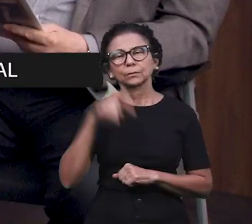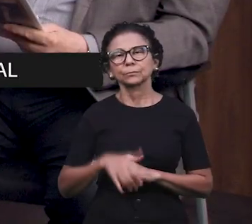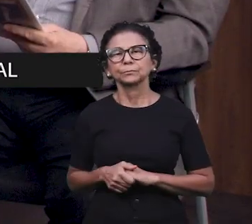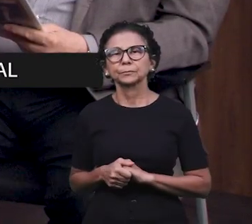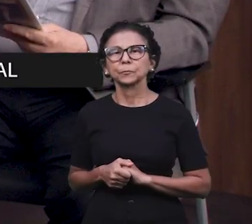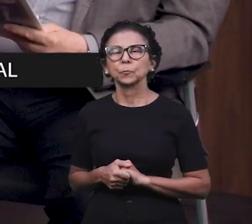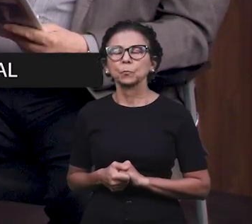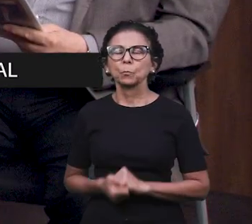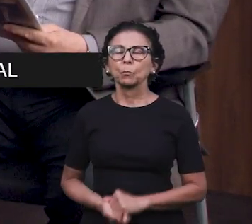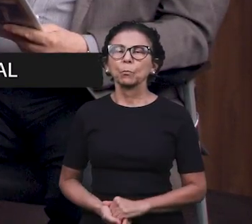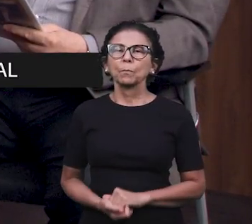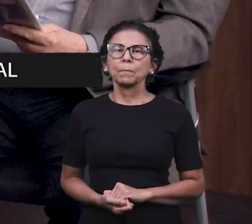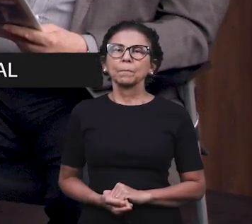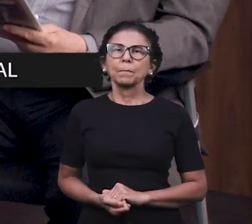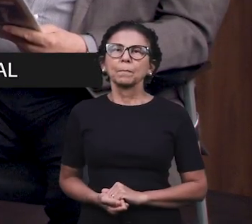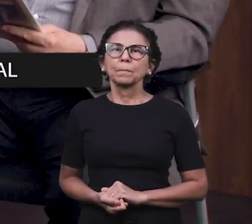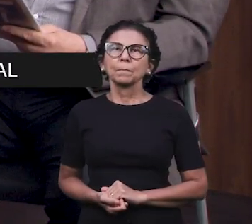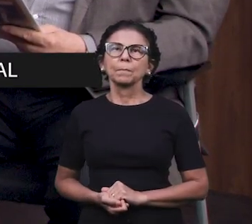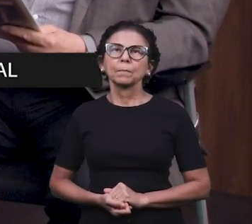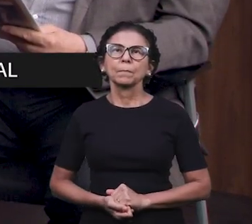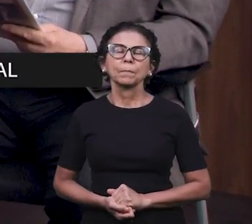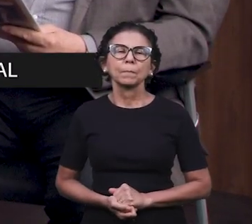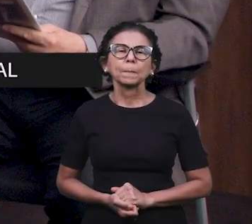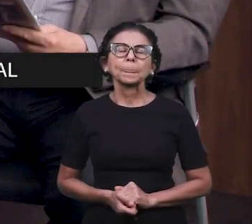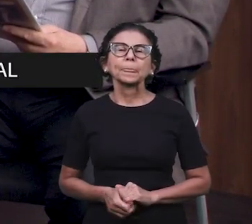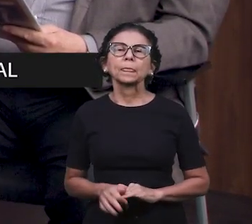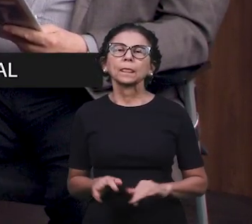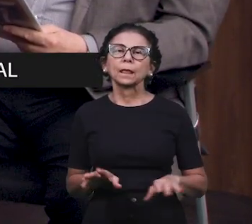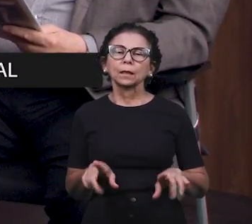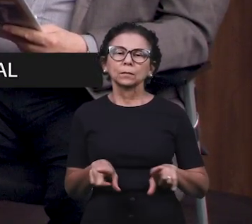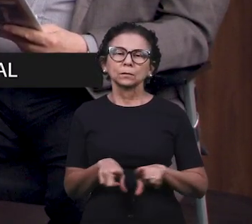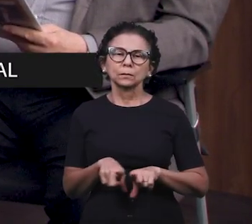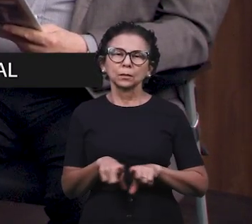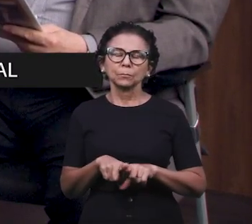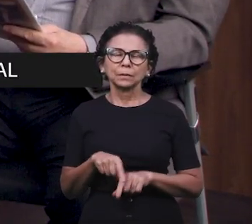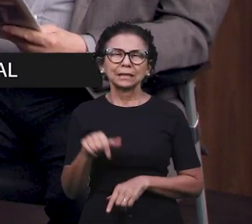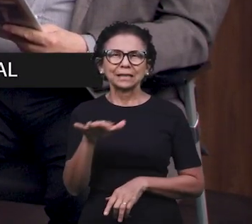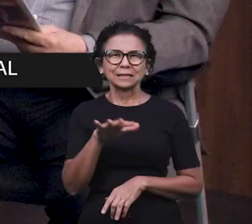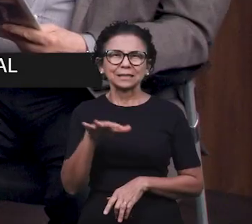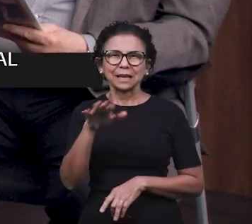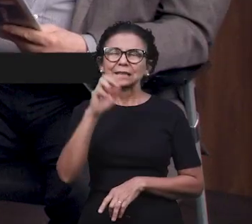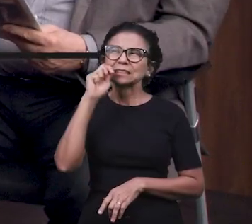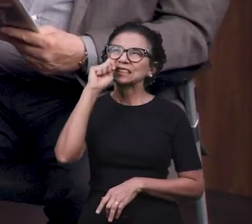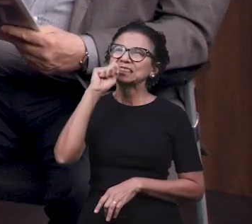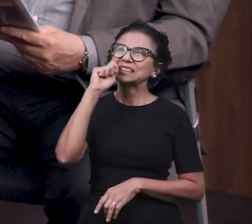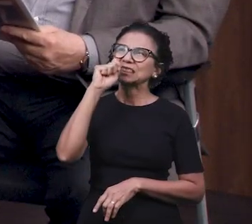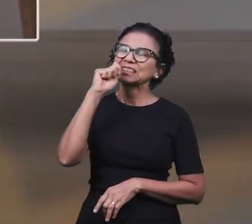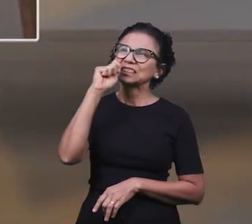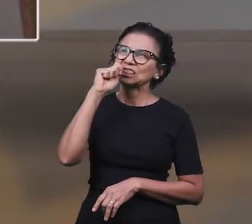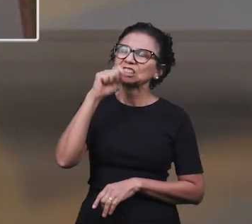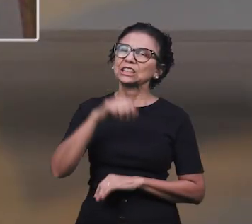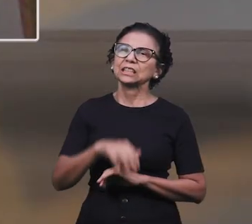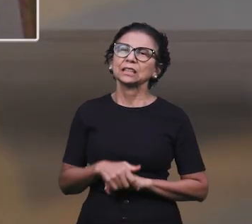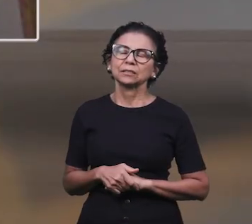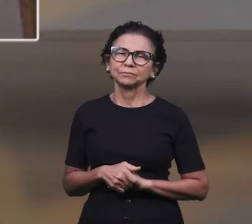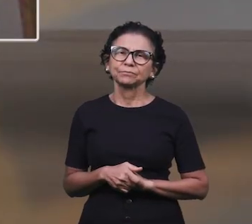e tratamentos, a odontologia conseguiu diminuir o número de doenças que ocorrem na boca?